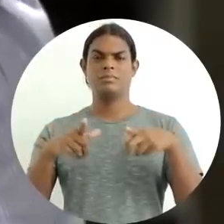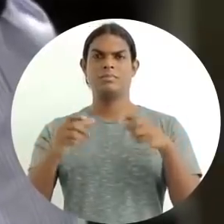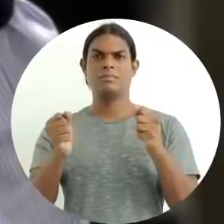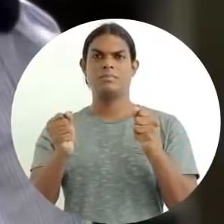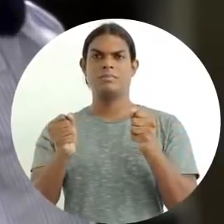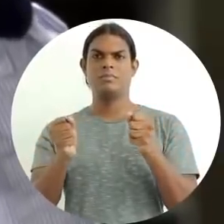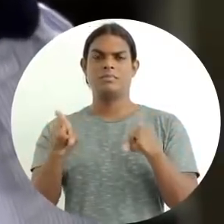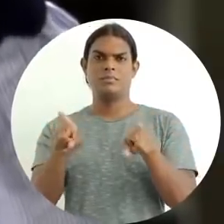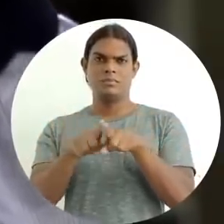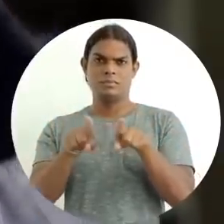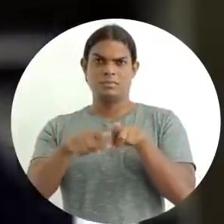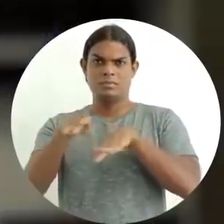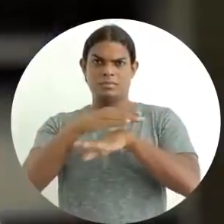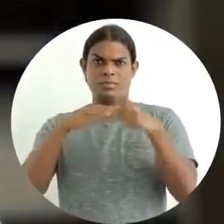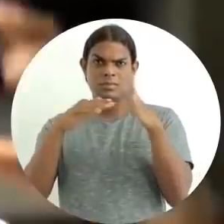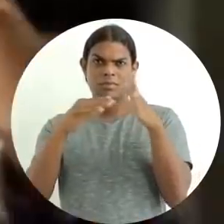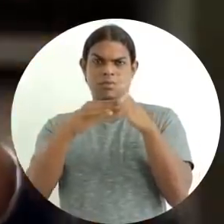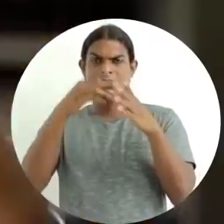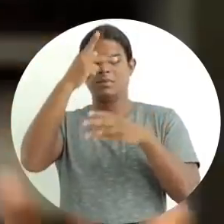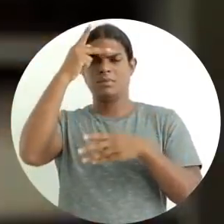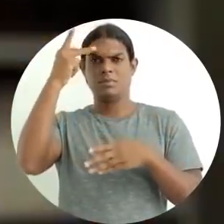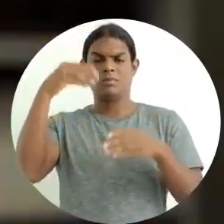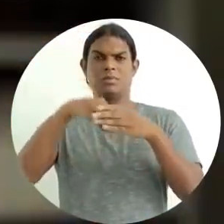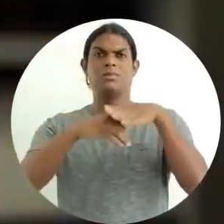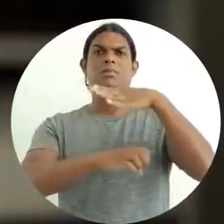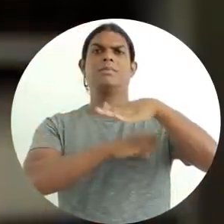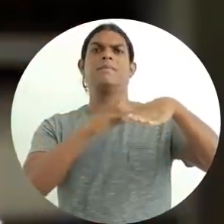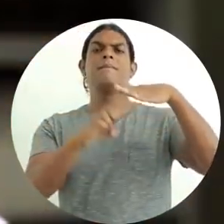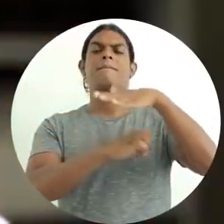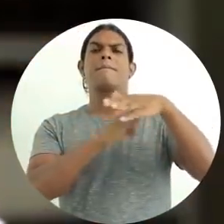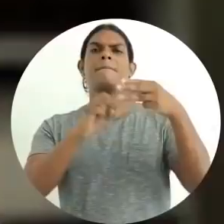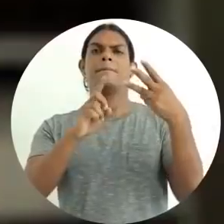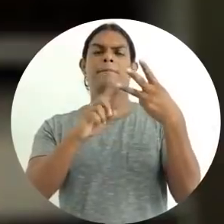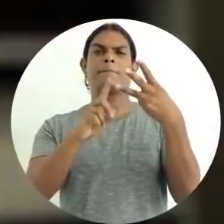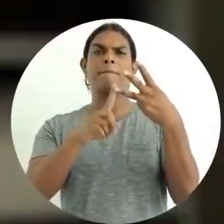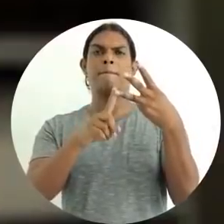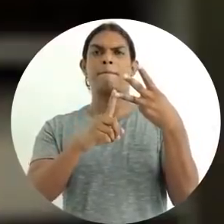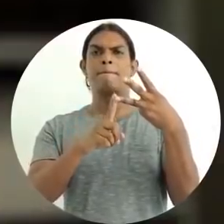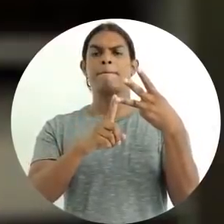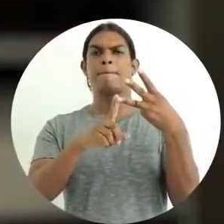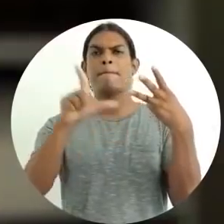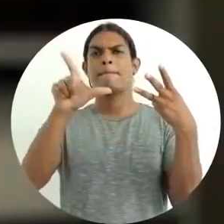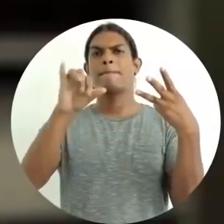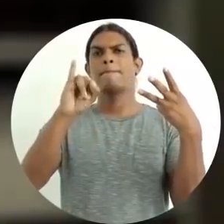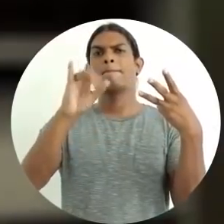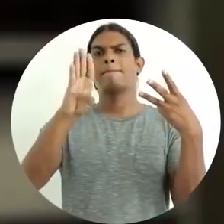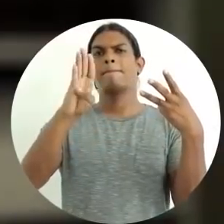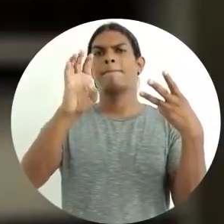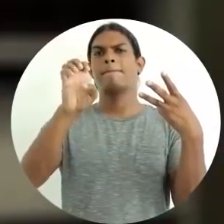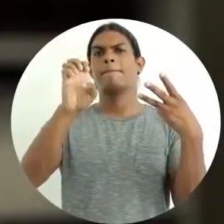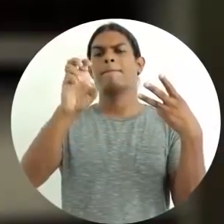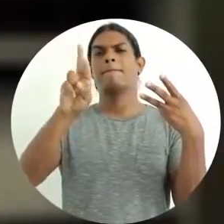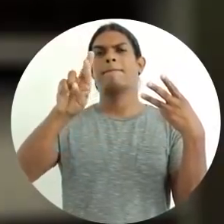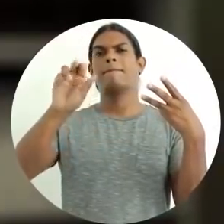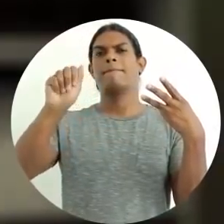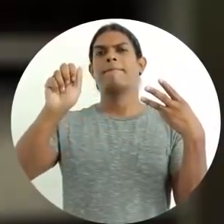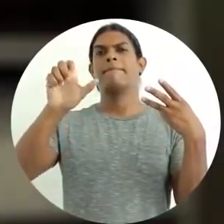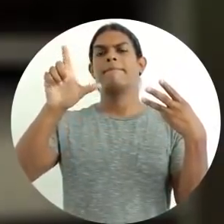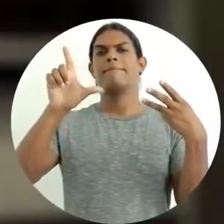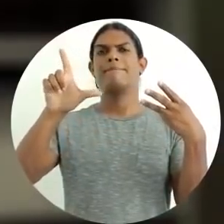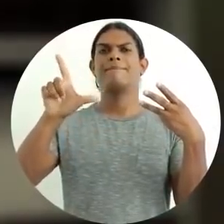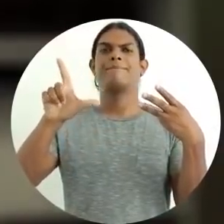trabalha juntamente com todos os seus subordinados. E o liberal,